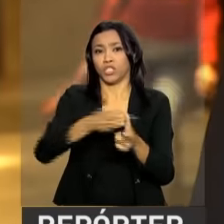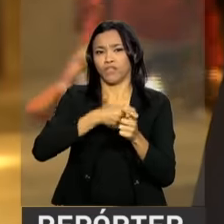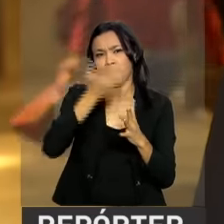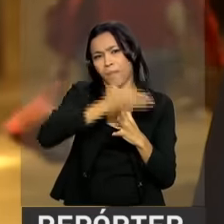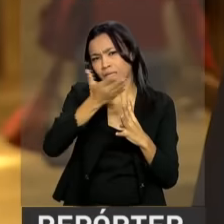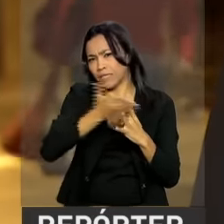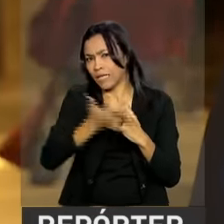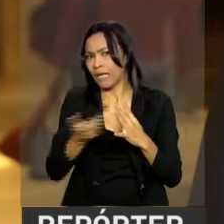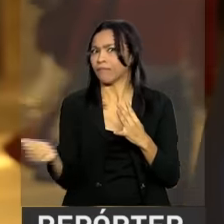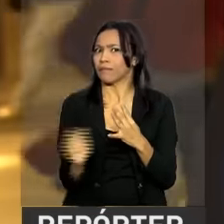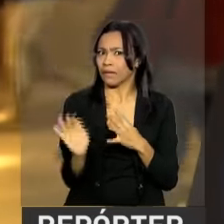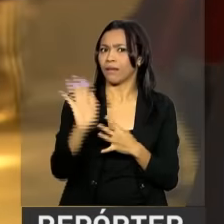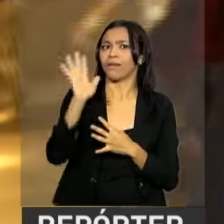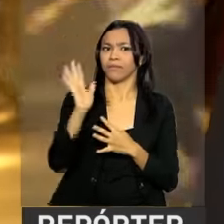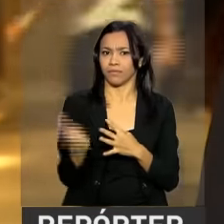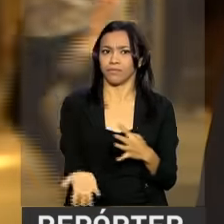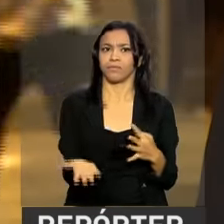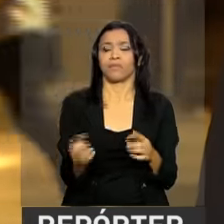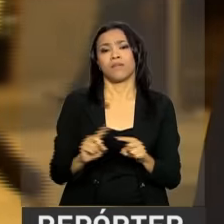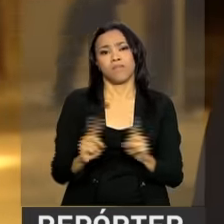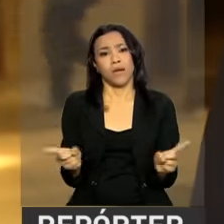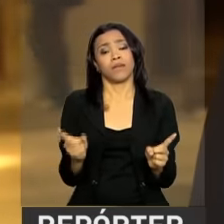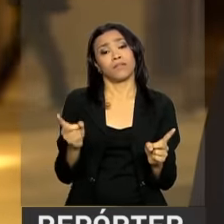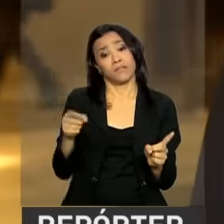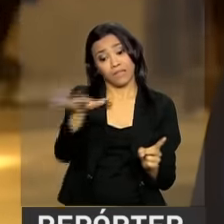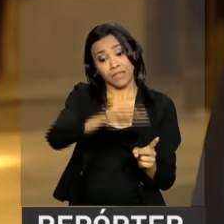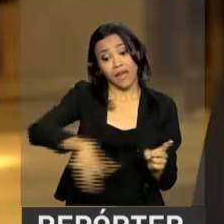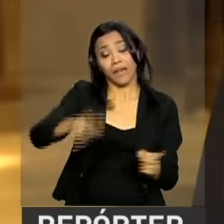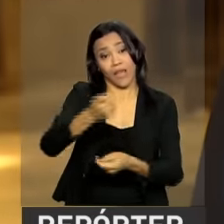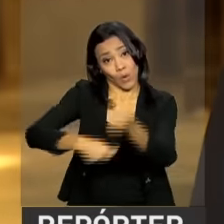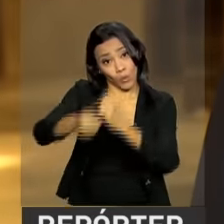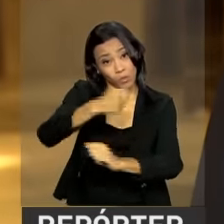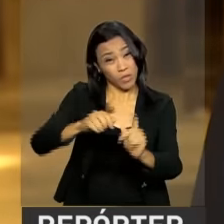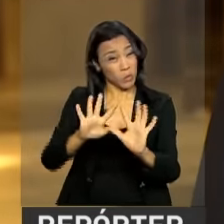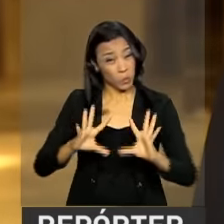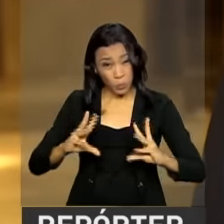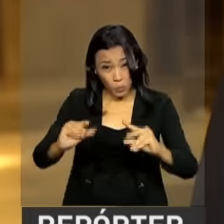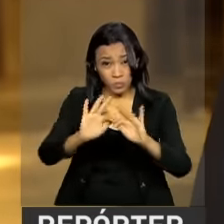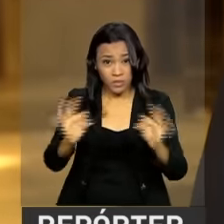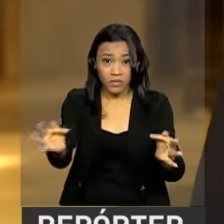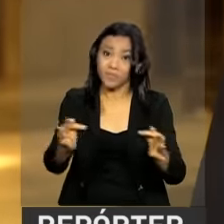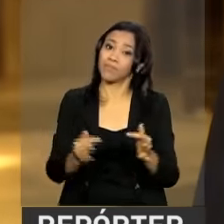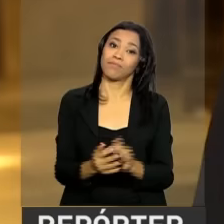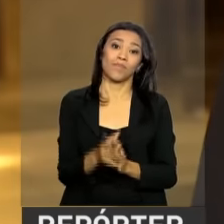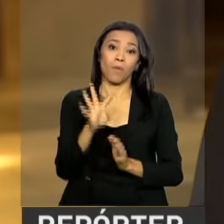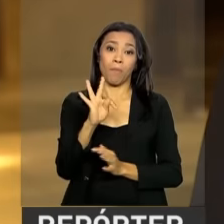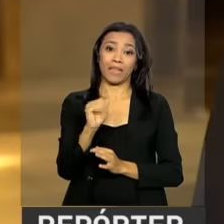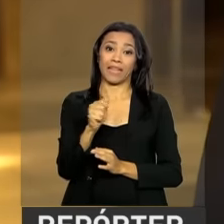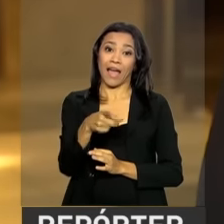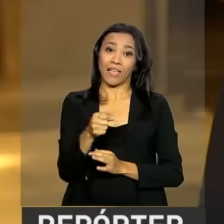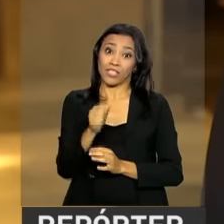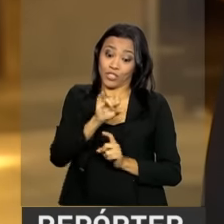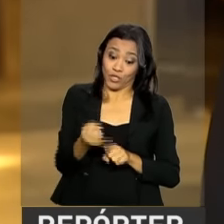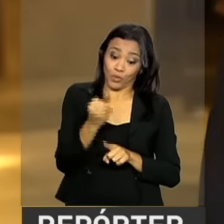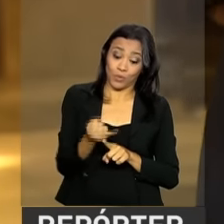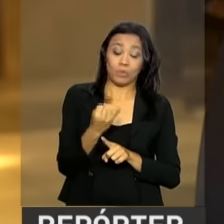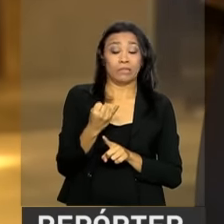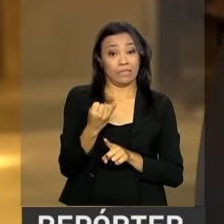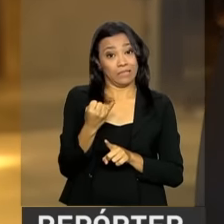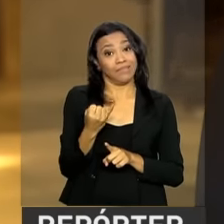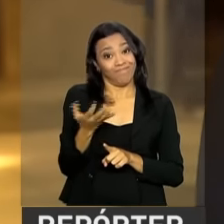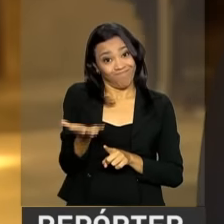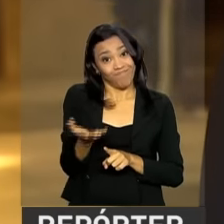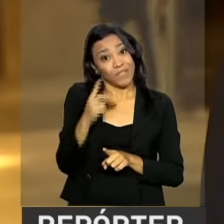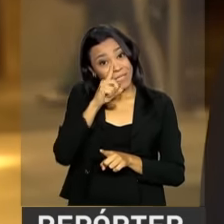fica mais caro mas como na economia Nem tudo é simples uma taxa excessiva de juros também pode ter um